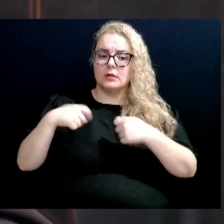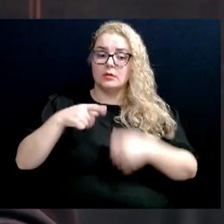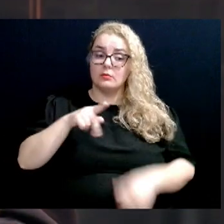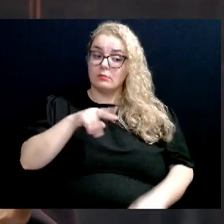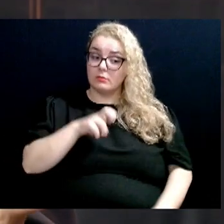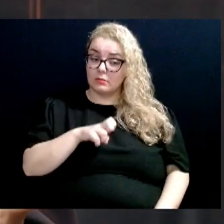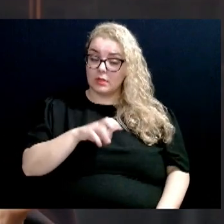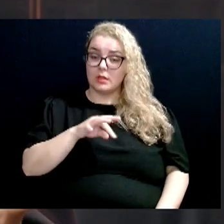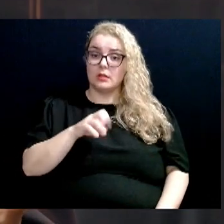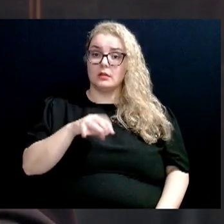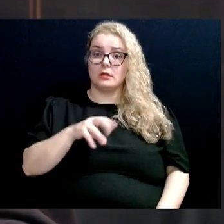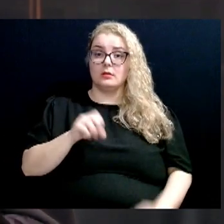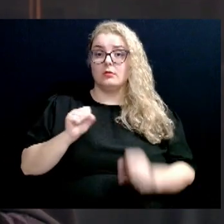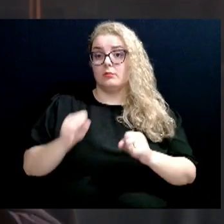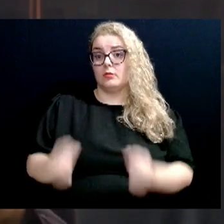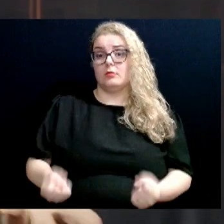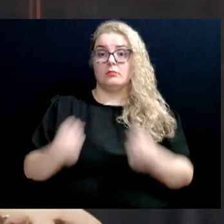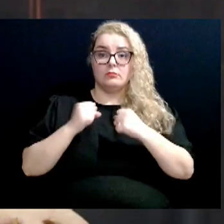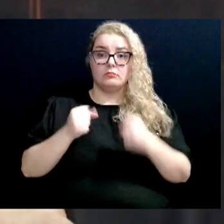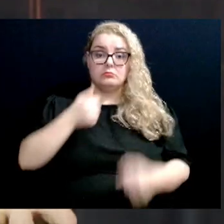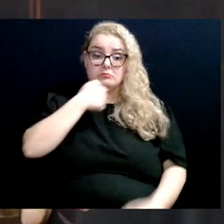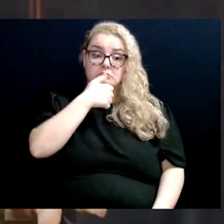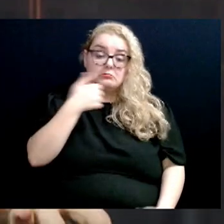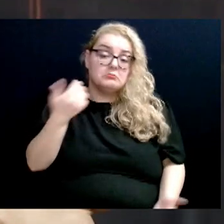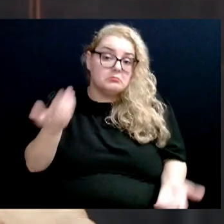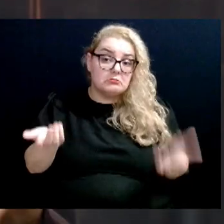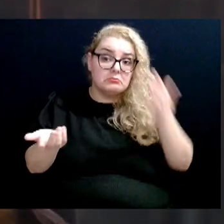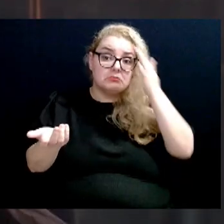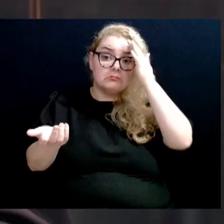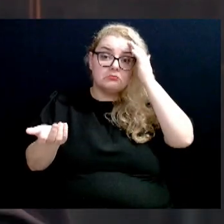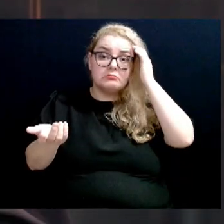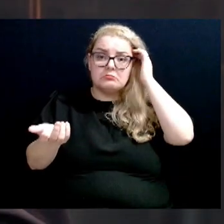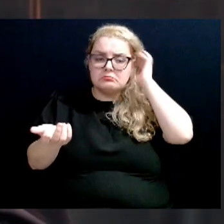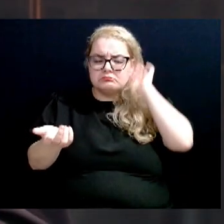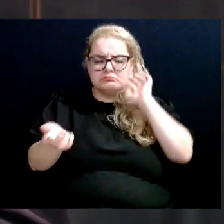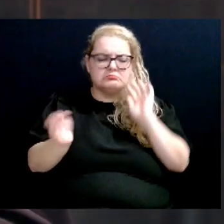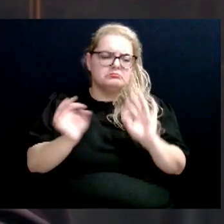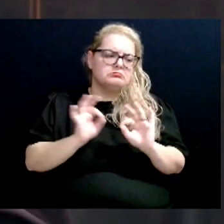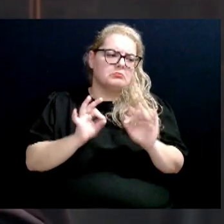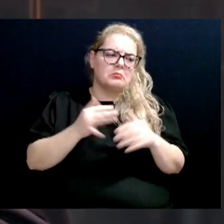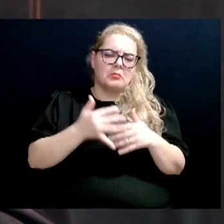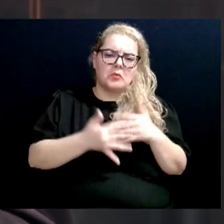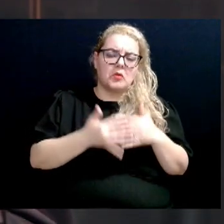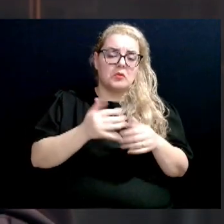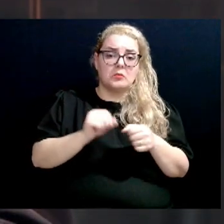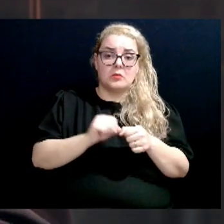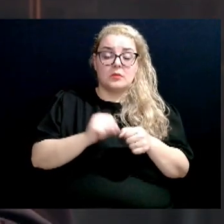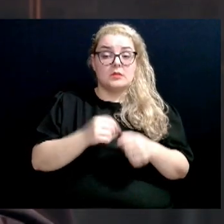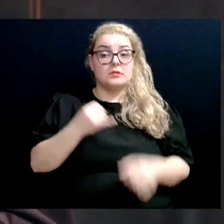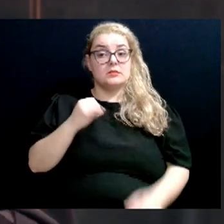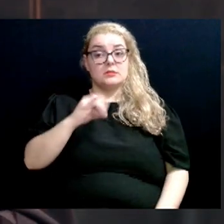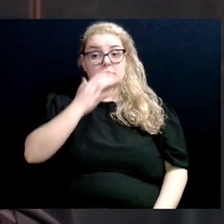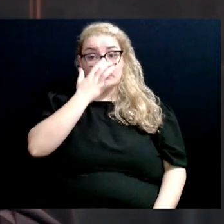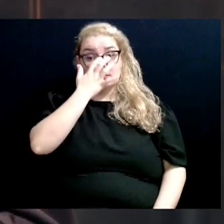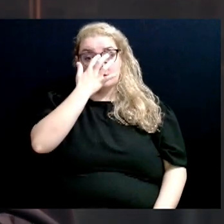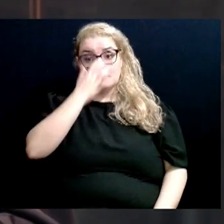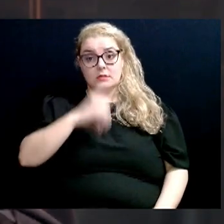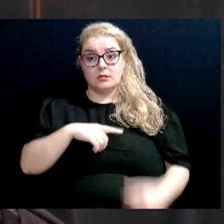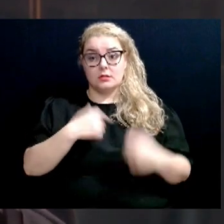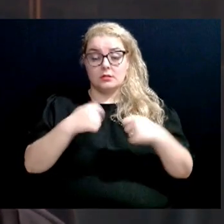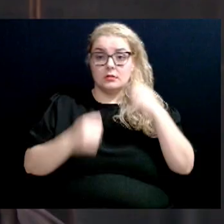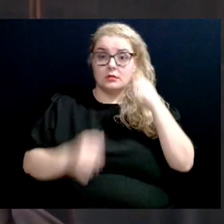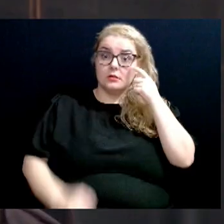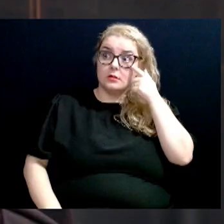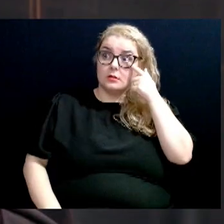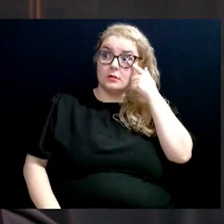exercício aí em jejum? Nada impede que se faça, exceto se realmente ela tem essa necessidade, às vezes apresenta,